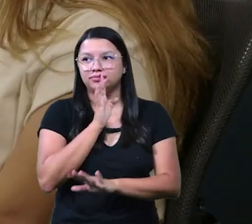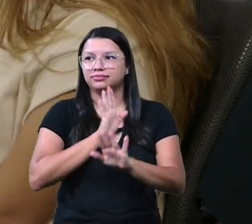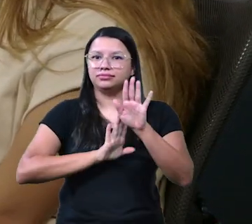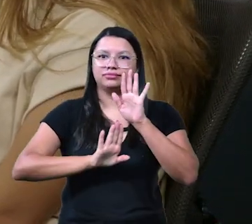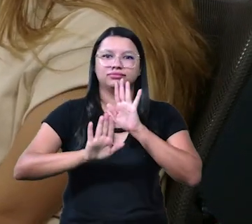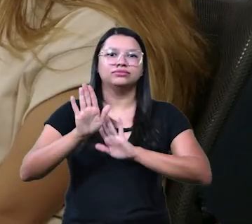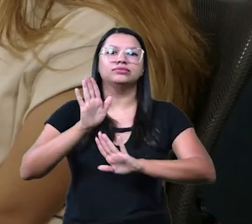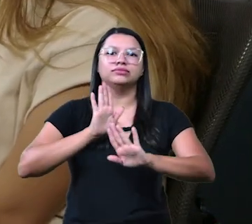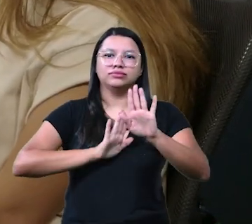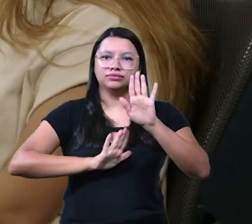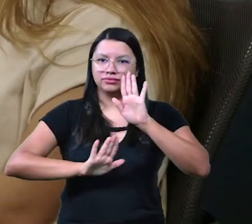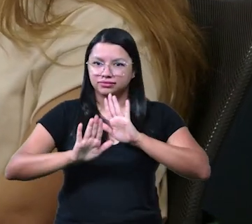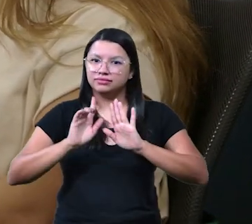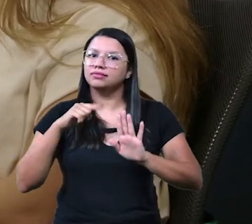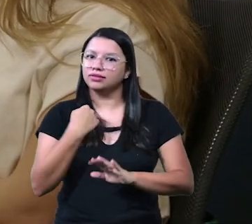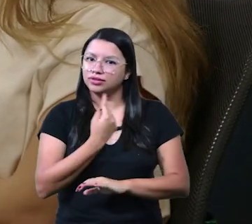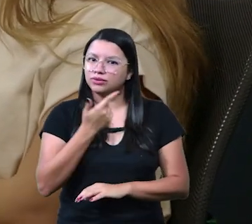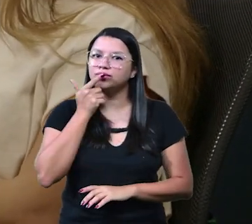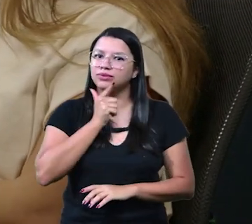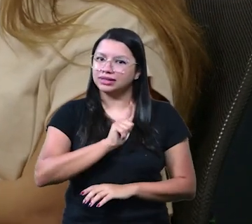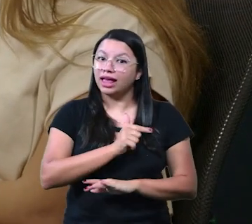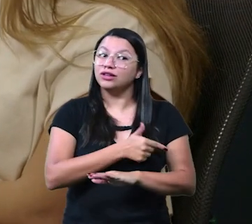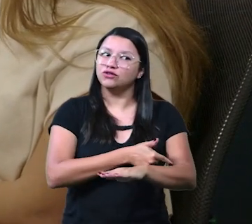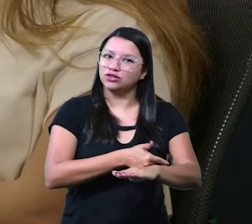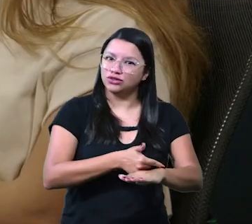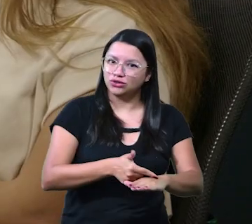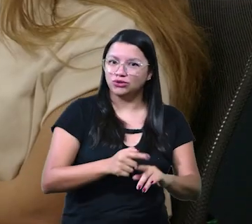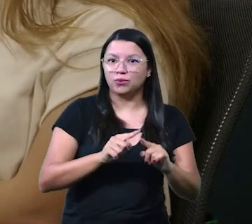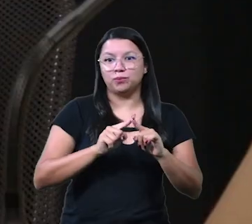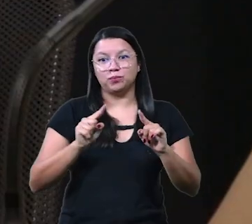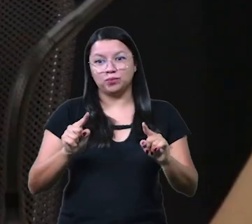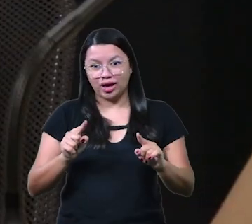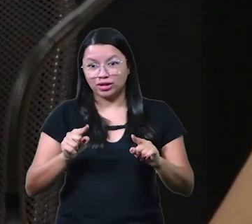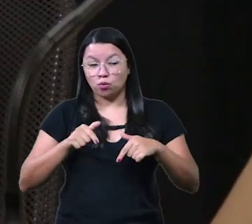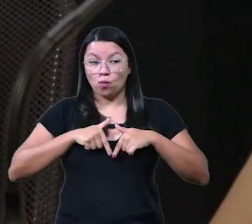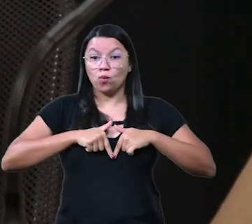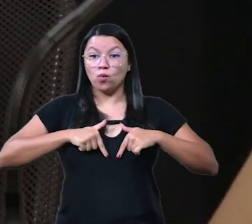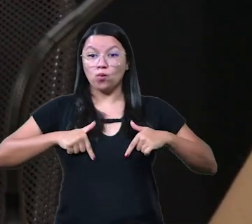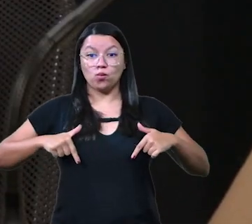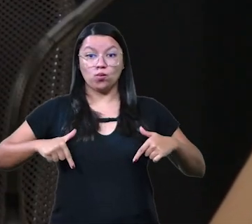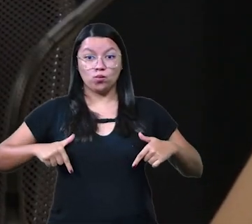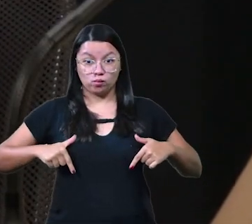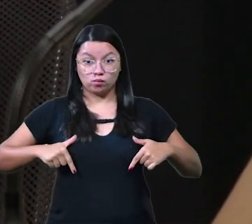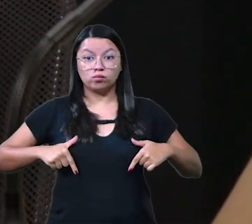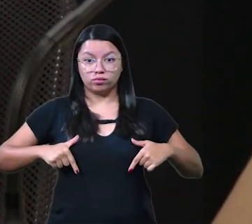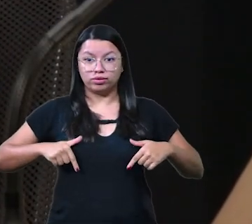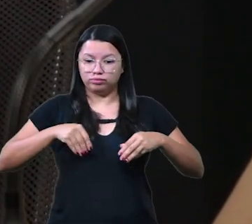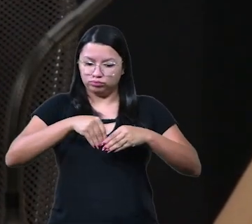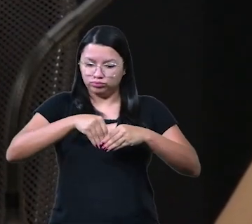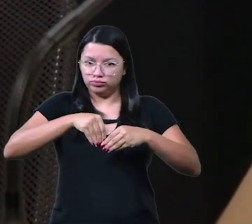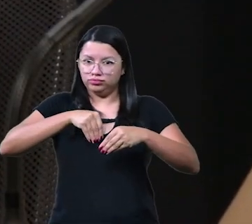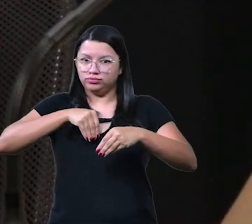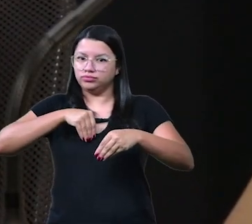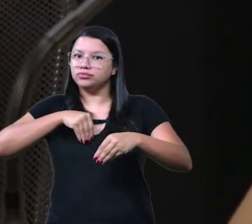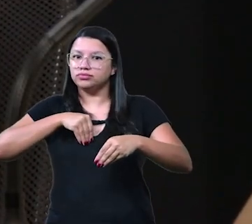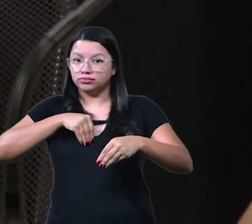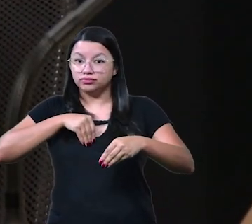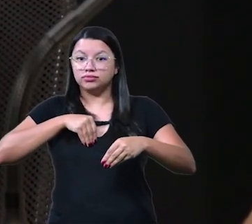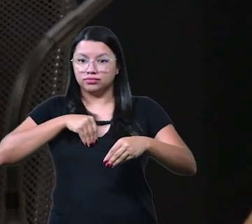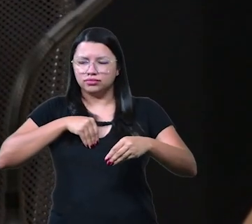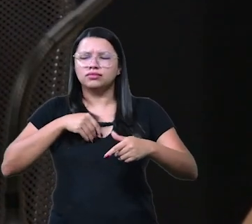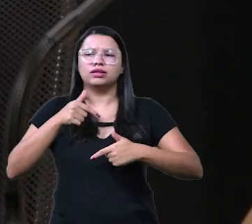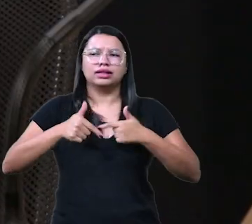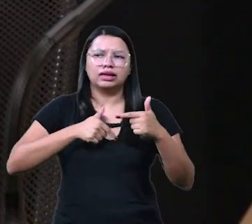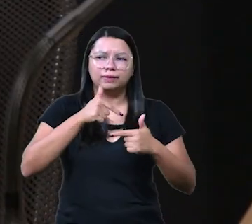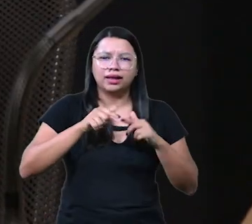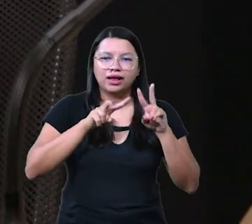A gente consegue ser gentil e, ao mesmo tempo, ser mais impessoal, né? Então, assim, trabalhar mesmo a